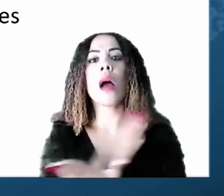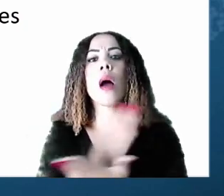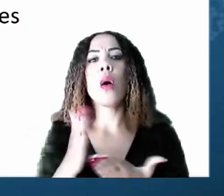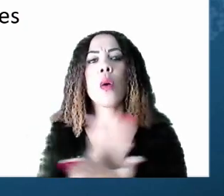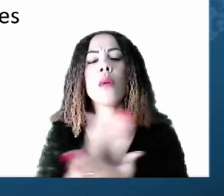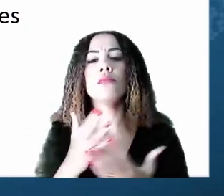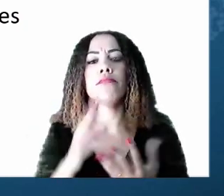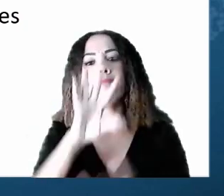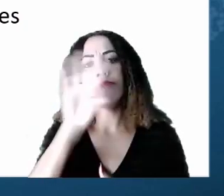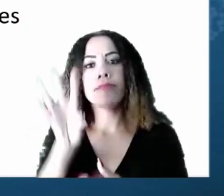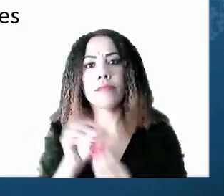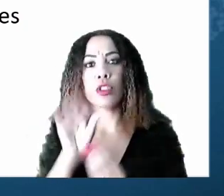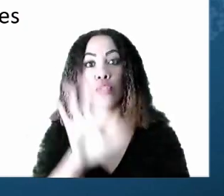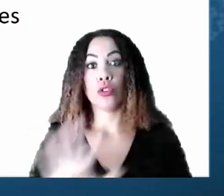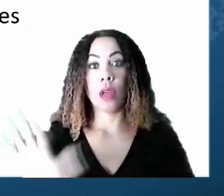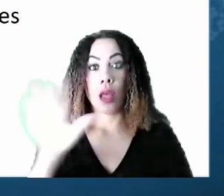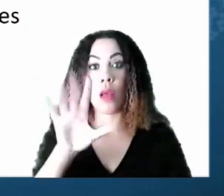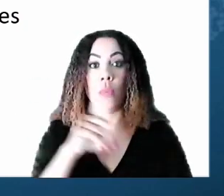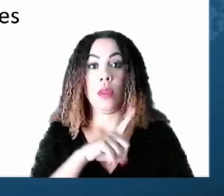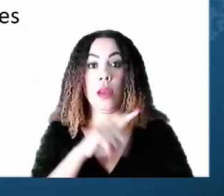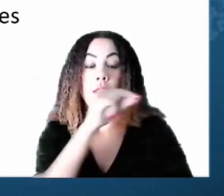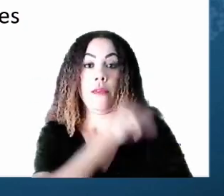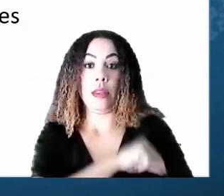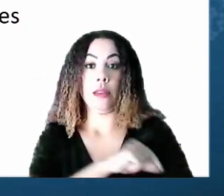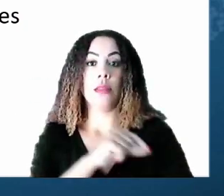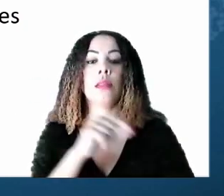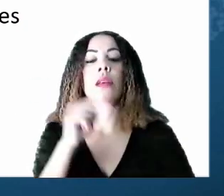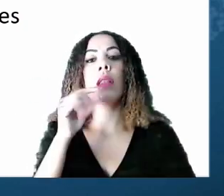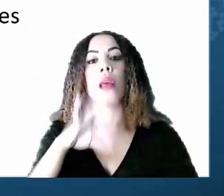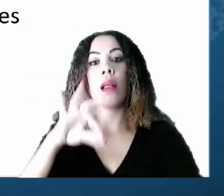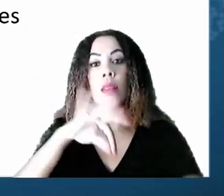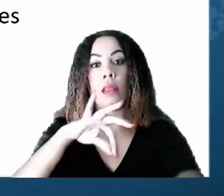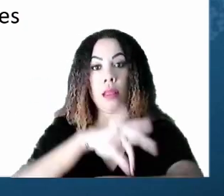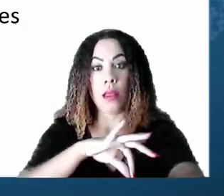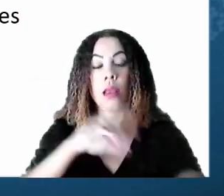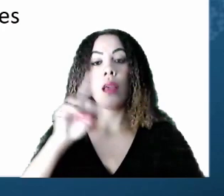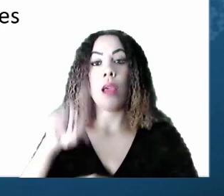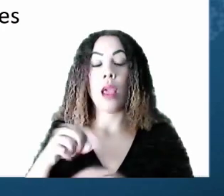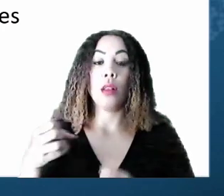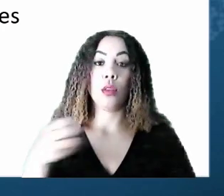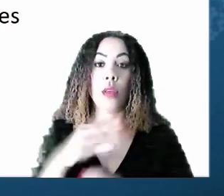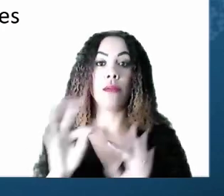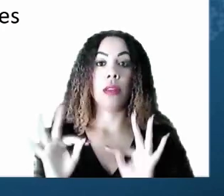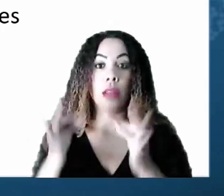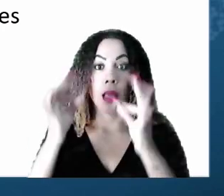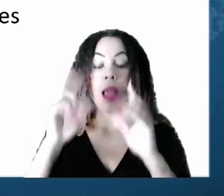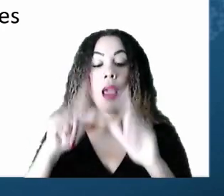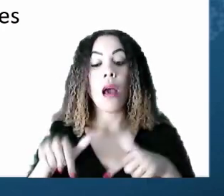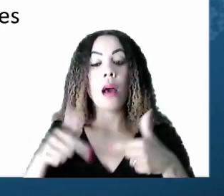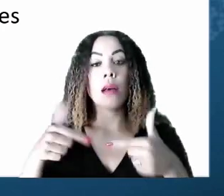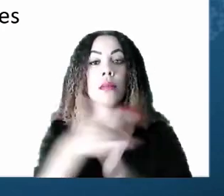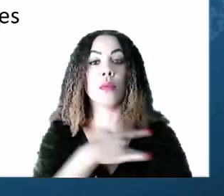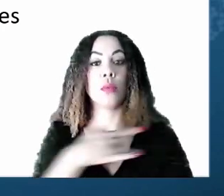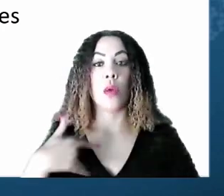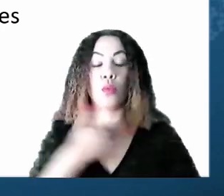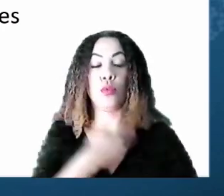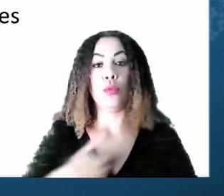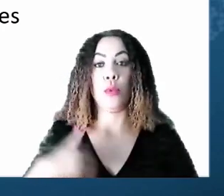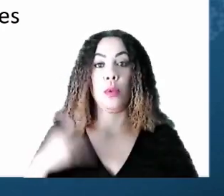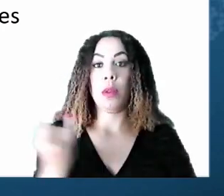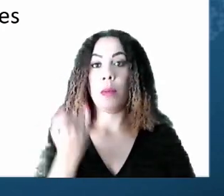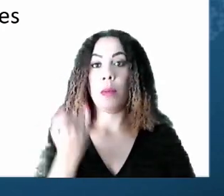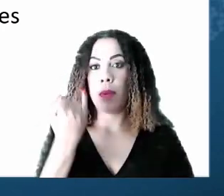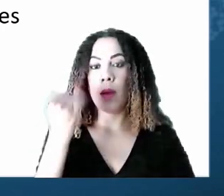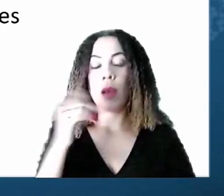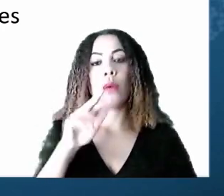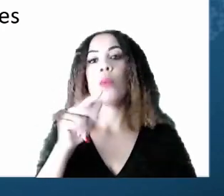gerais, nós temos a vacinação contra a dengue como uma nova tecnologia, é uma ação de saúde pública importante, ela não deve ser vista como uma